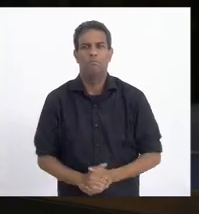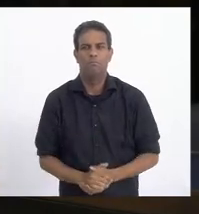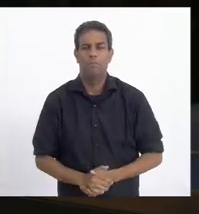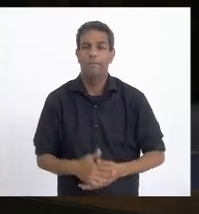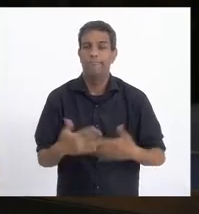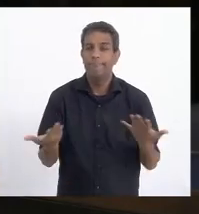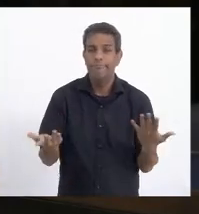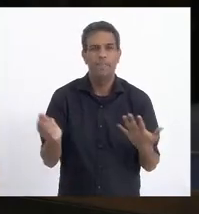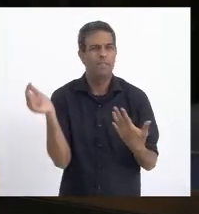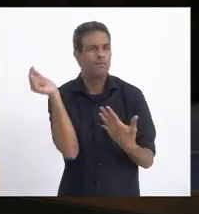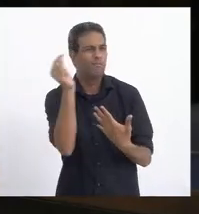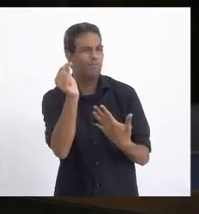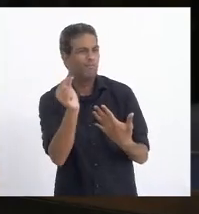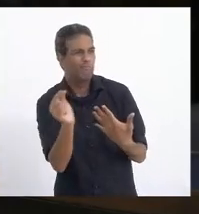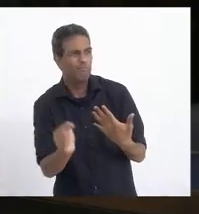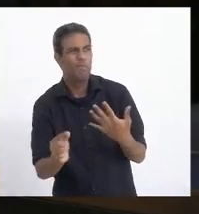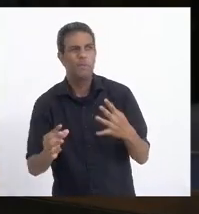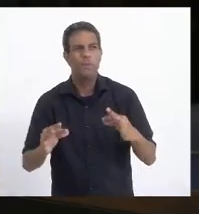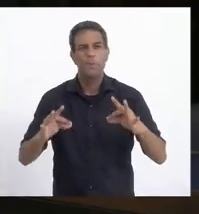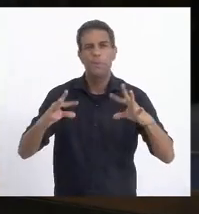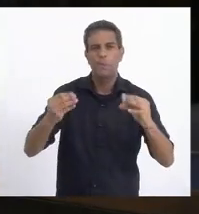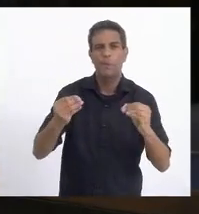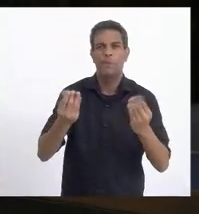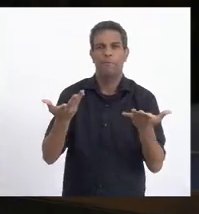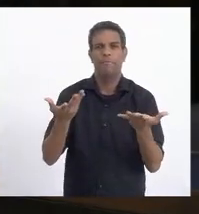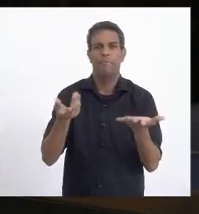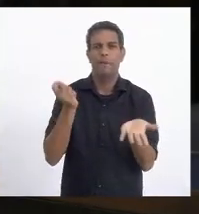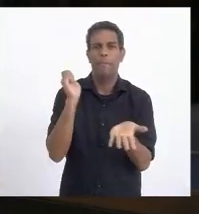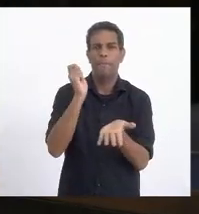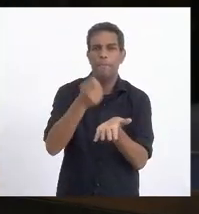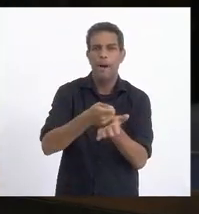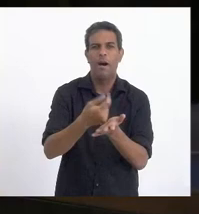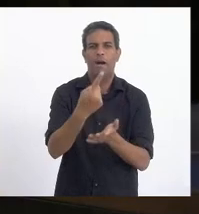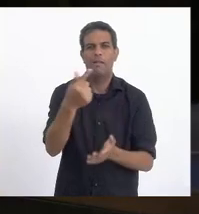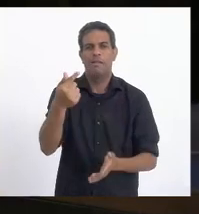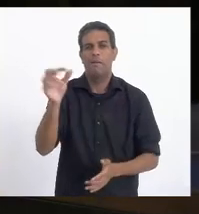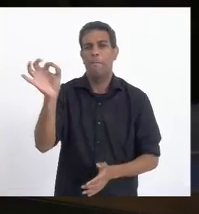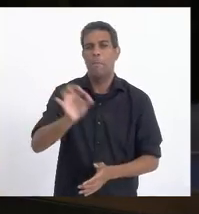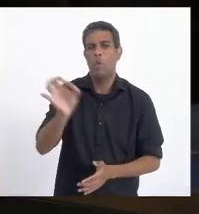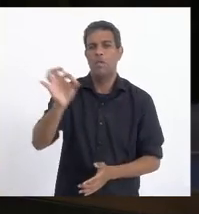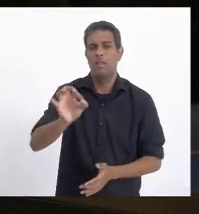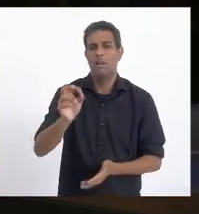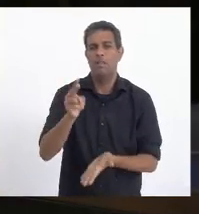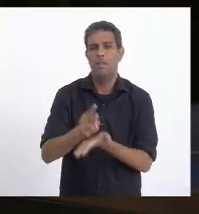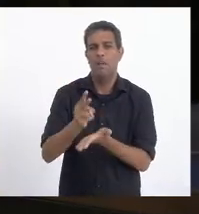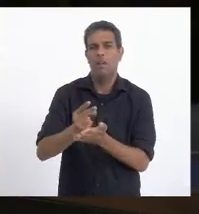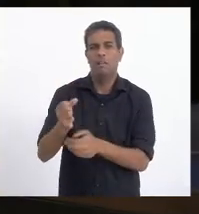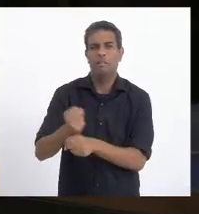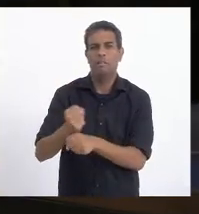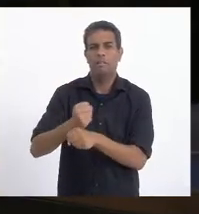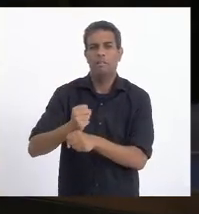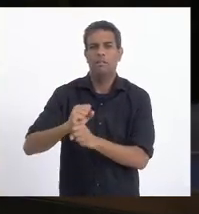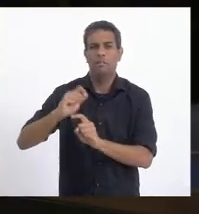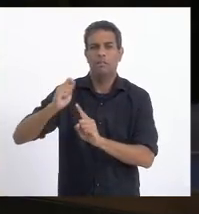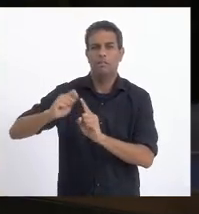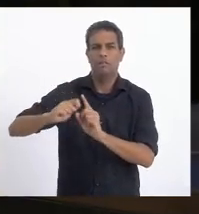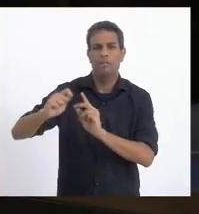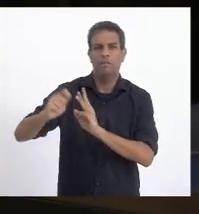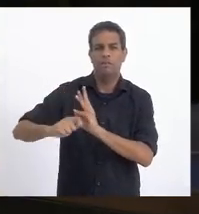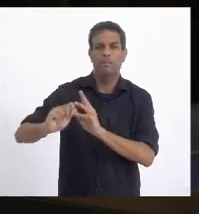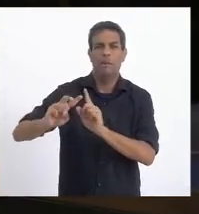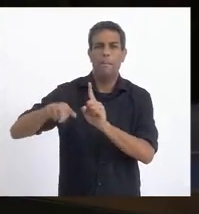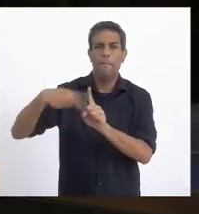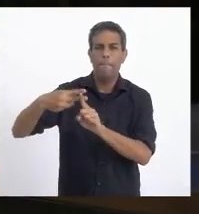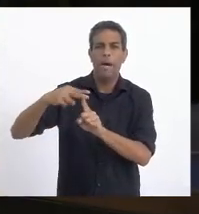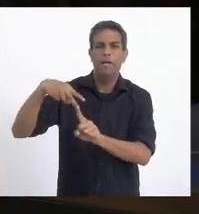Oi e aí eu vejo aqui que nós temos pagar um pedágio dezessete por cento aí o momento de quatro meses a cada